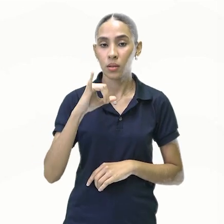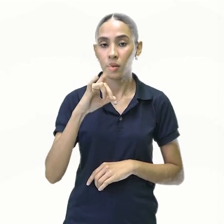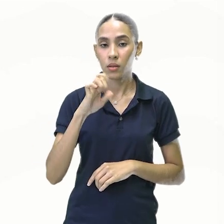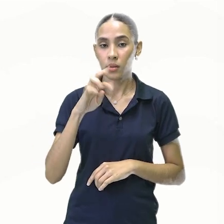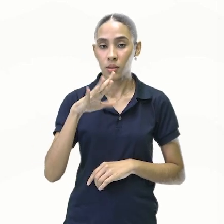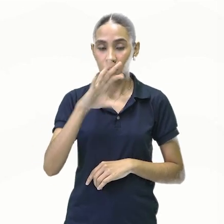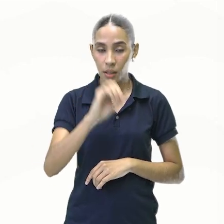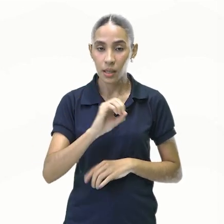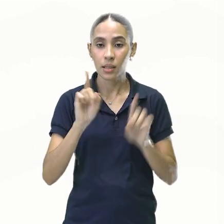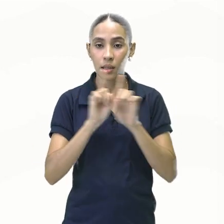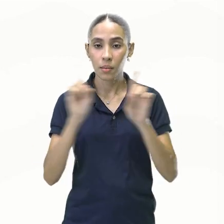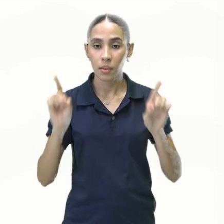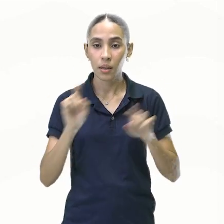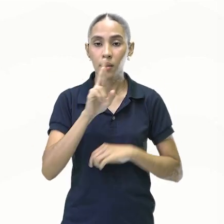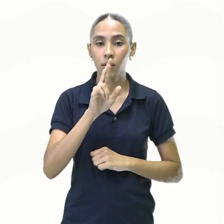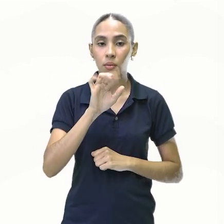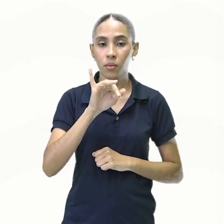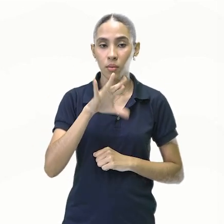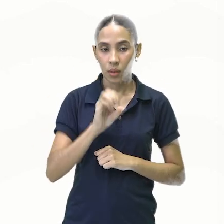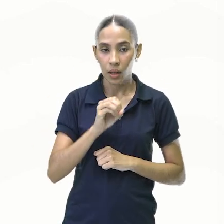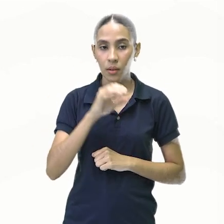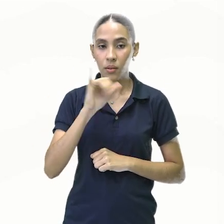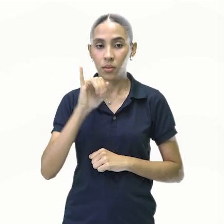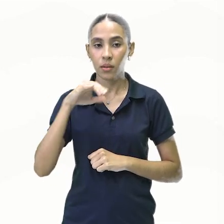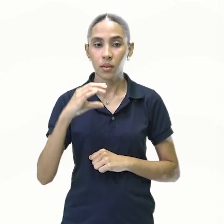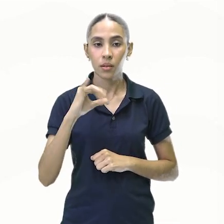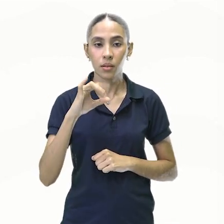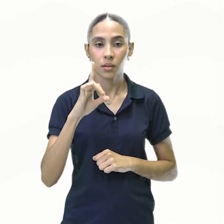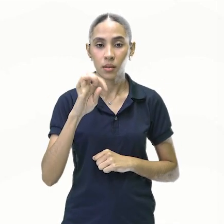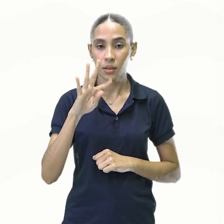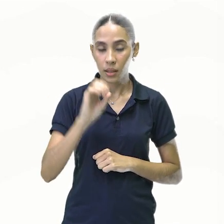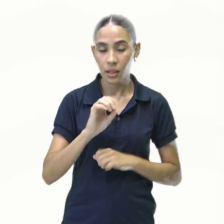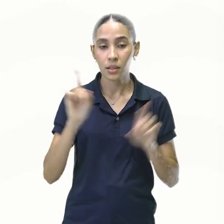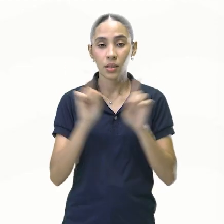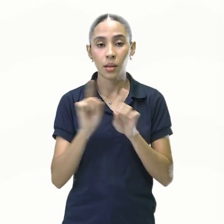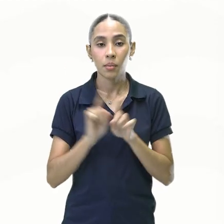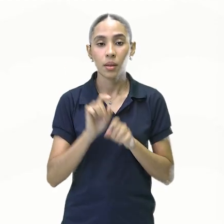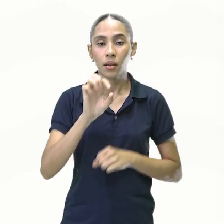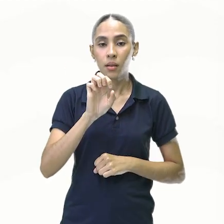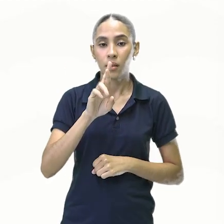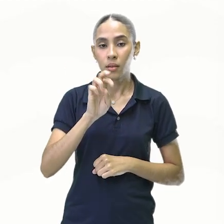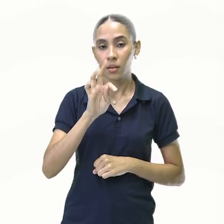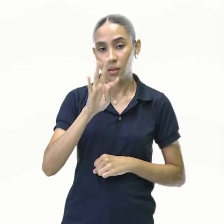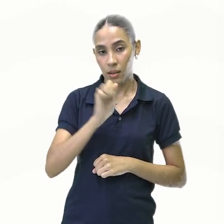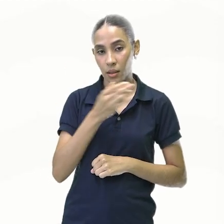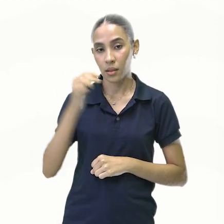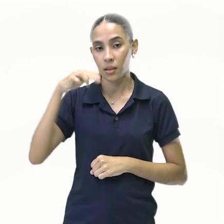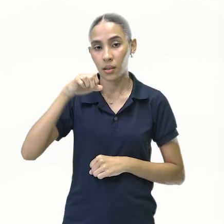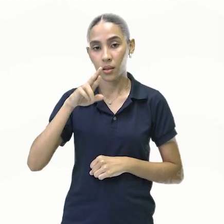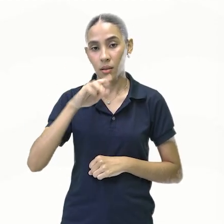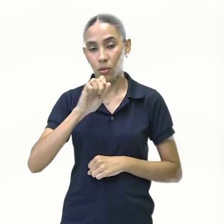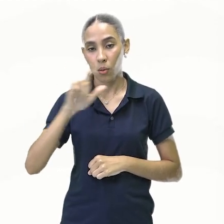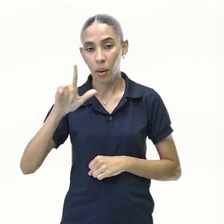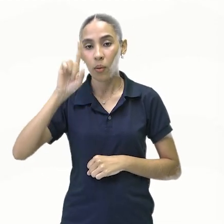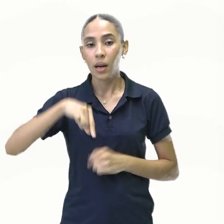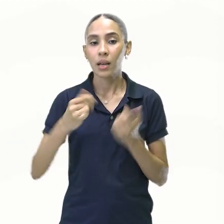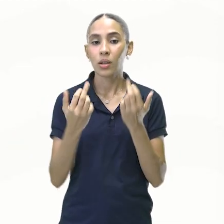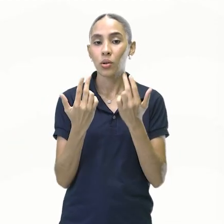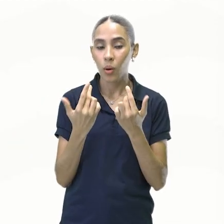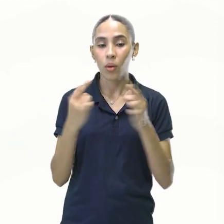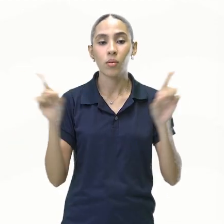raio incidente e a reta normal, é igual ao ângulo de reflexão, formado entre o raio refletido e a reta normal,